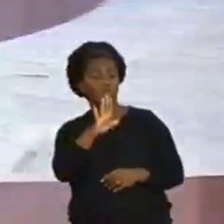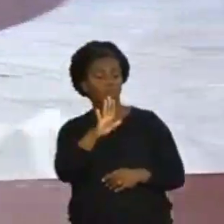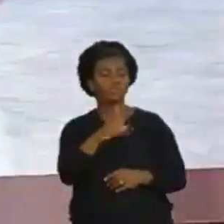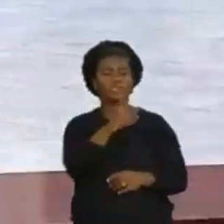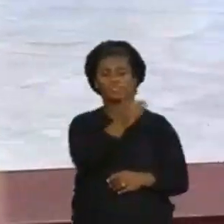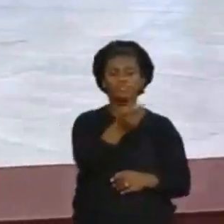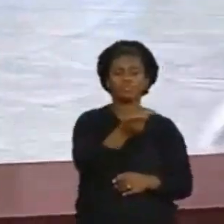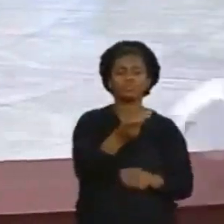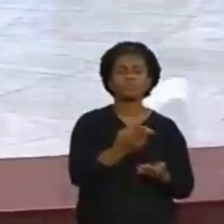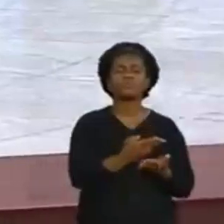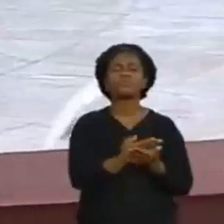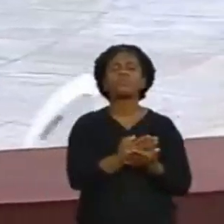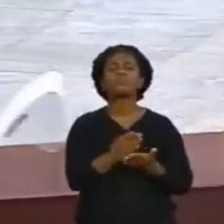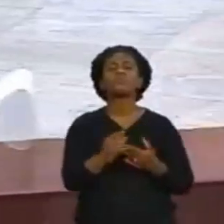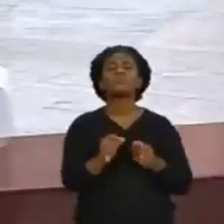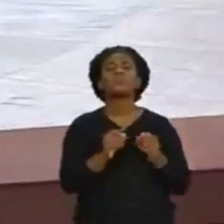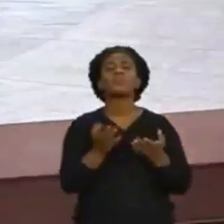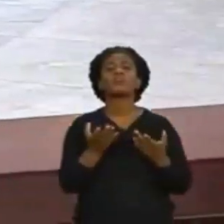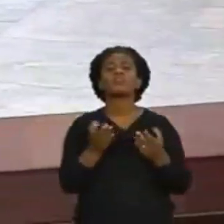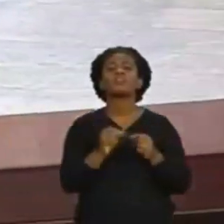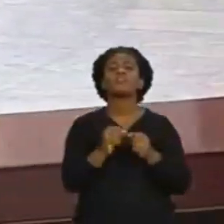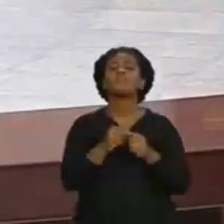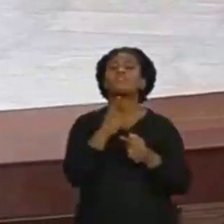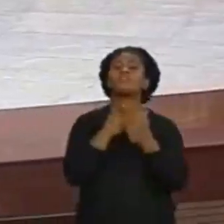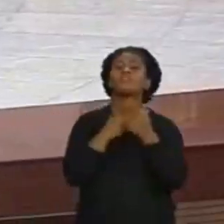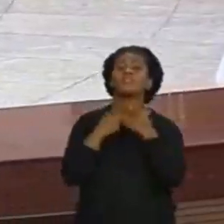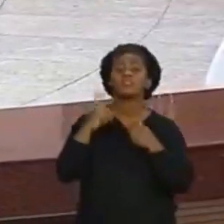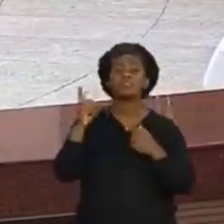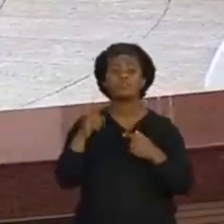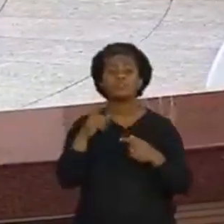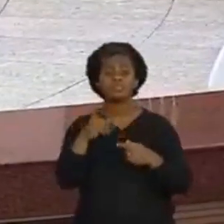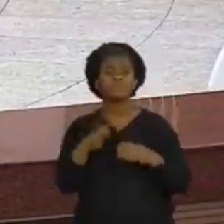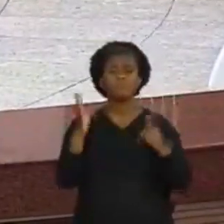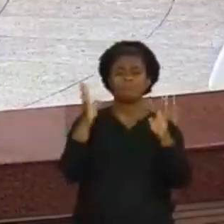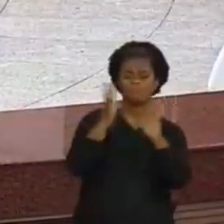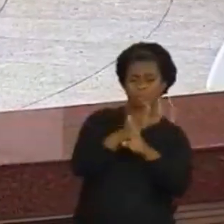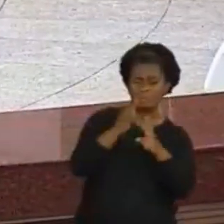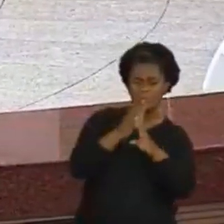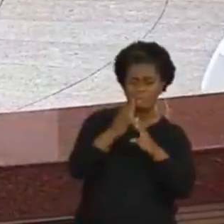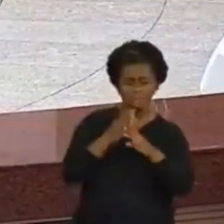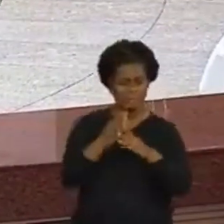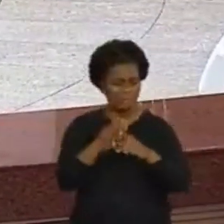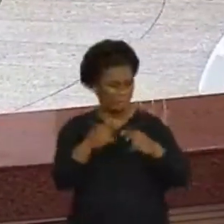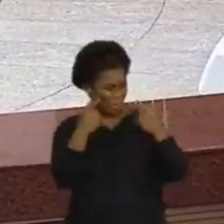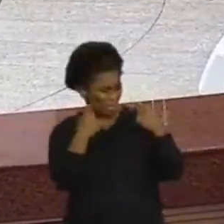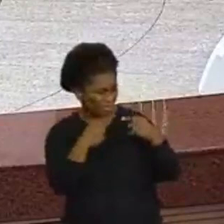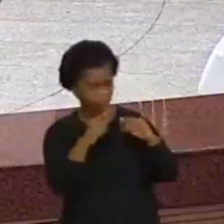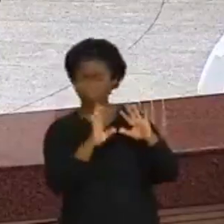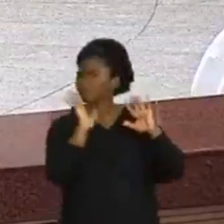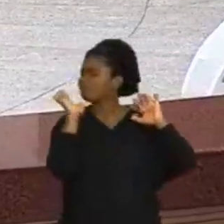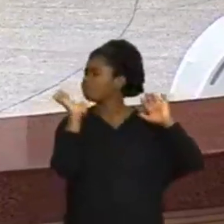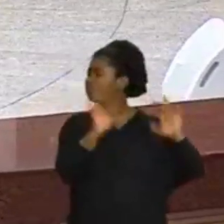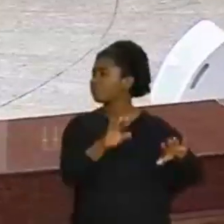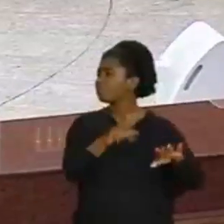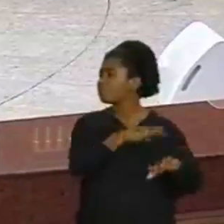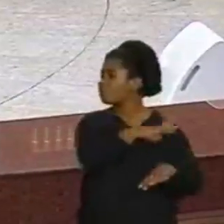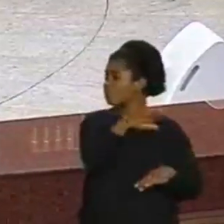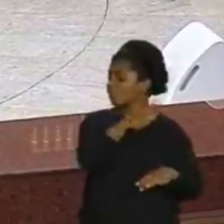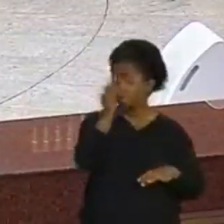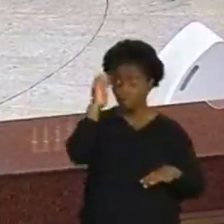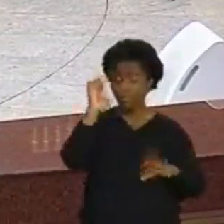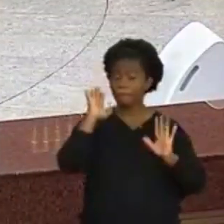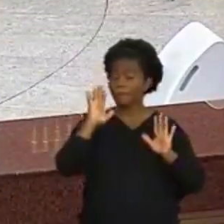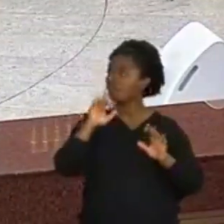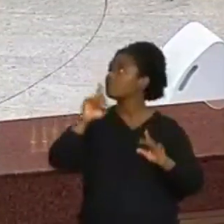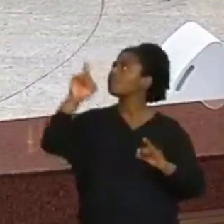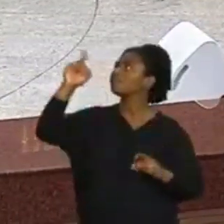disposição. Aí você vai ser criticado, você vai ser perseguido, aí não vão te entender, não tem problema. Deus te entende. É